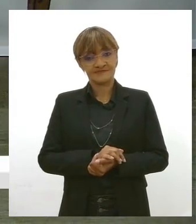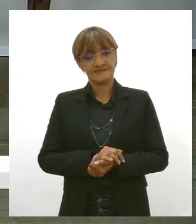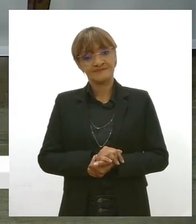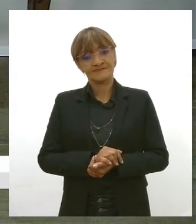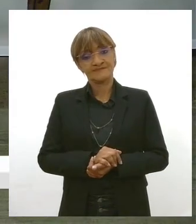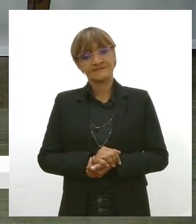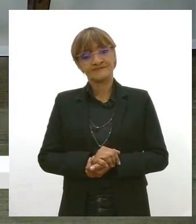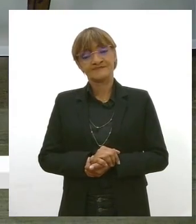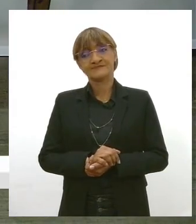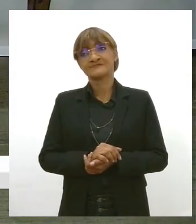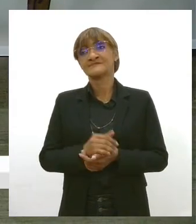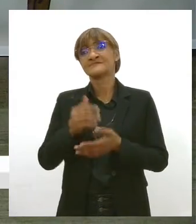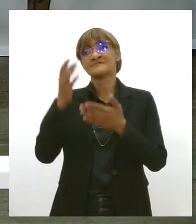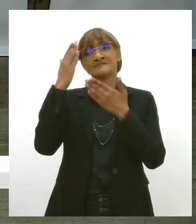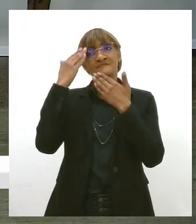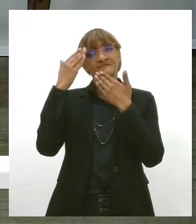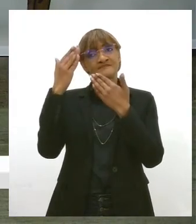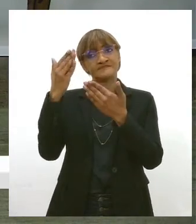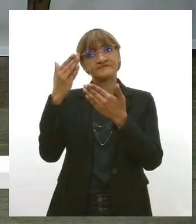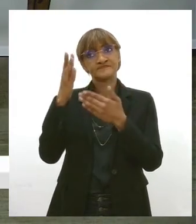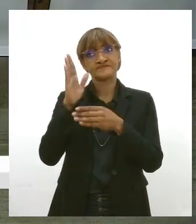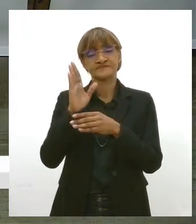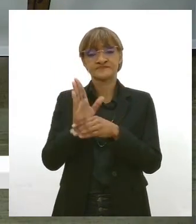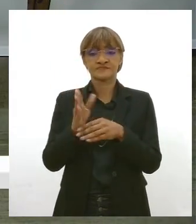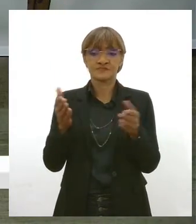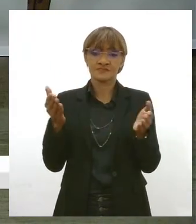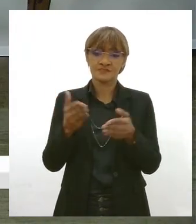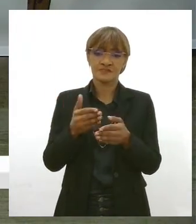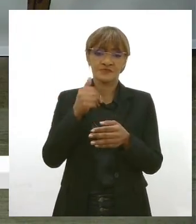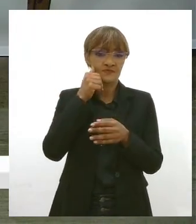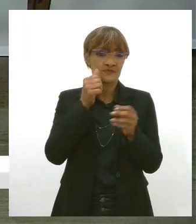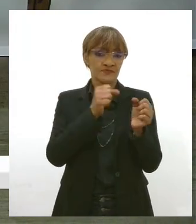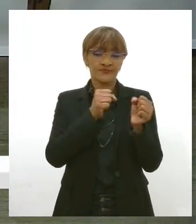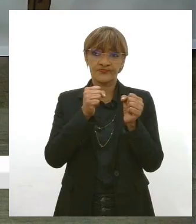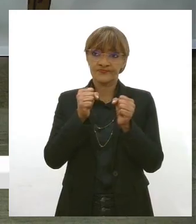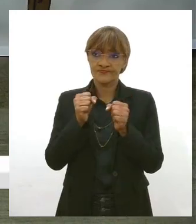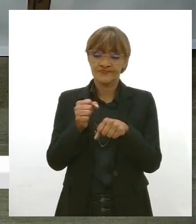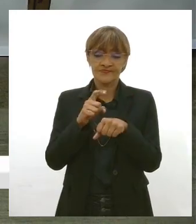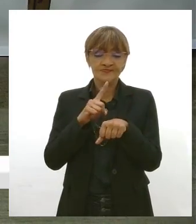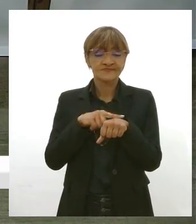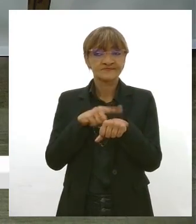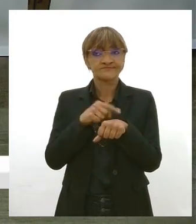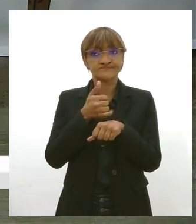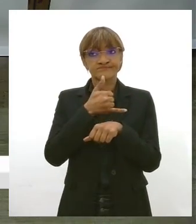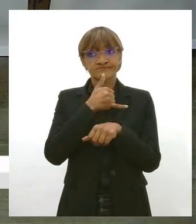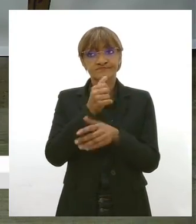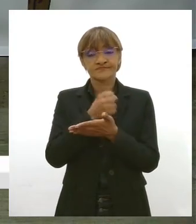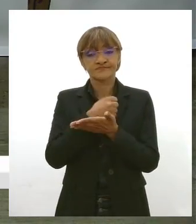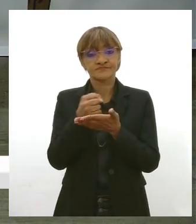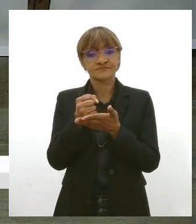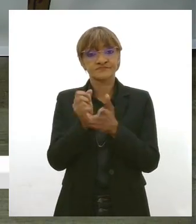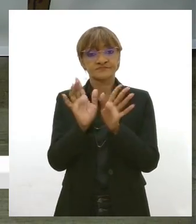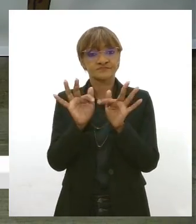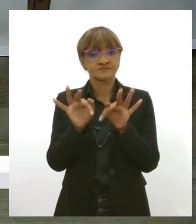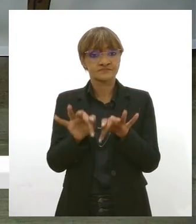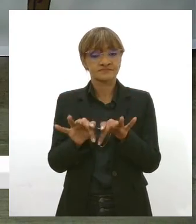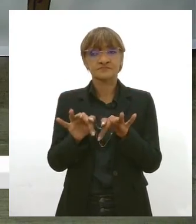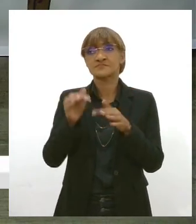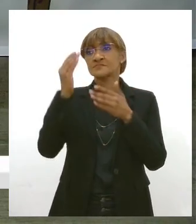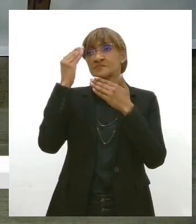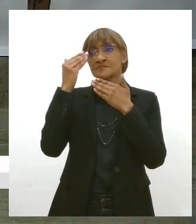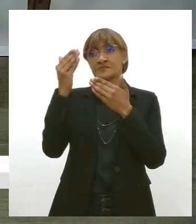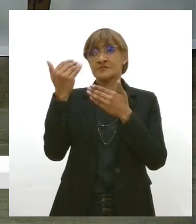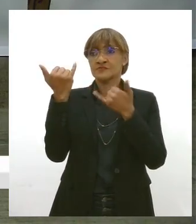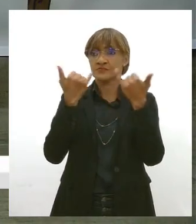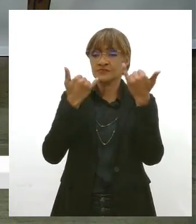agradecer a participação aqui no programa Elas no Comando. Nosso tempo, infelizmente, chegou ao fim. Obrigada pelas informações. Espero que a gente